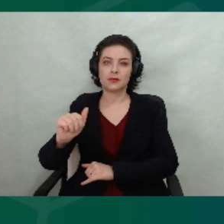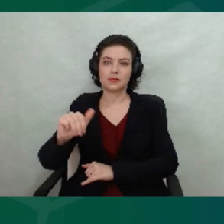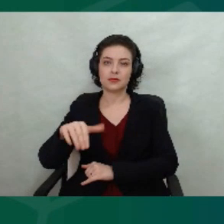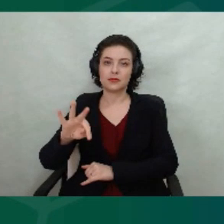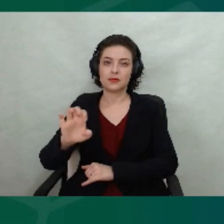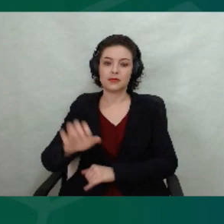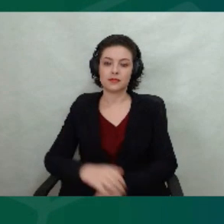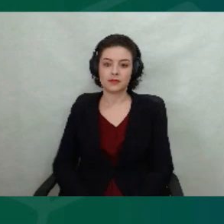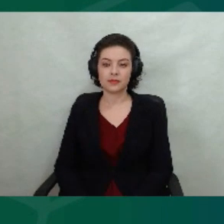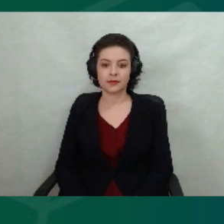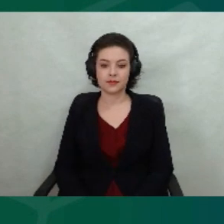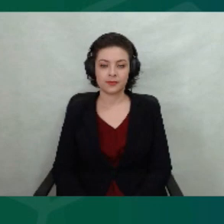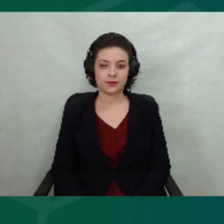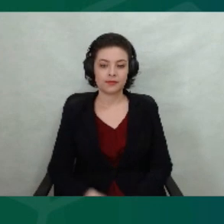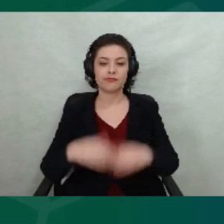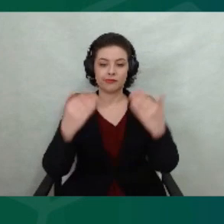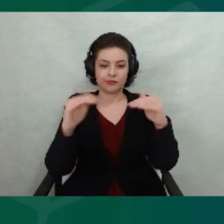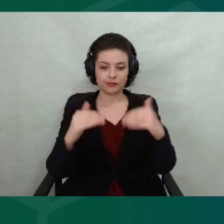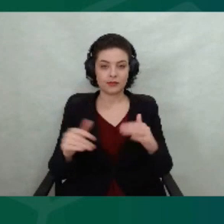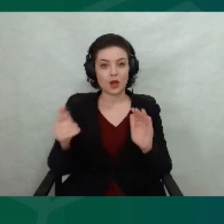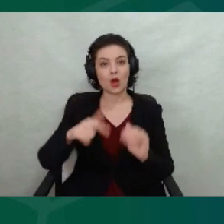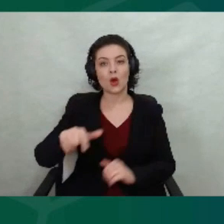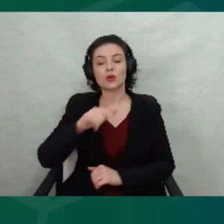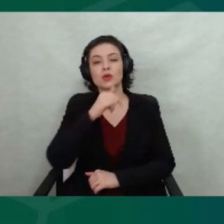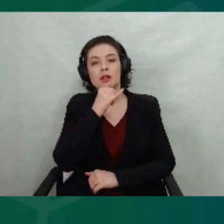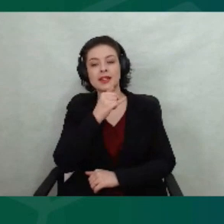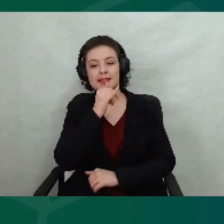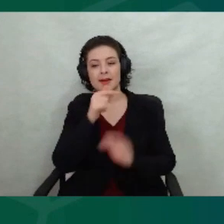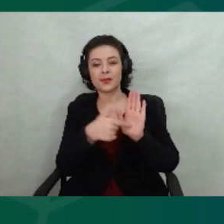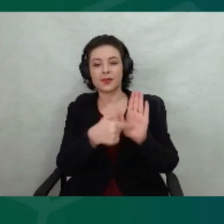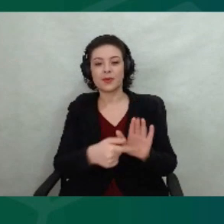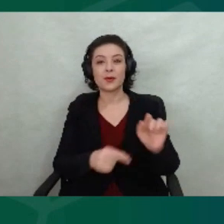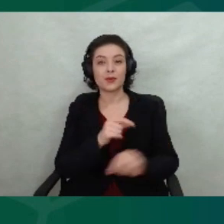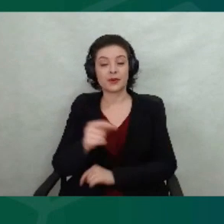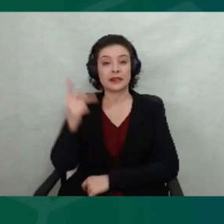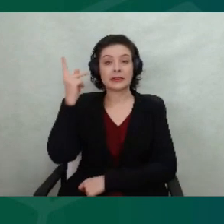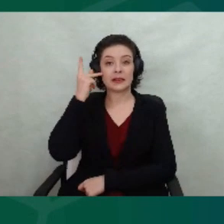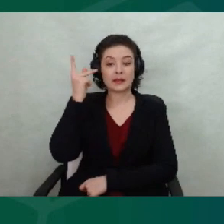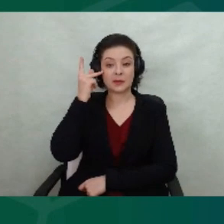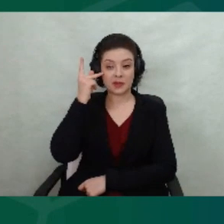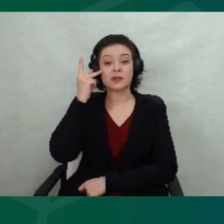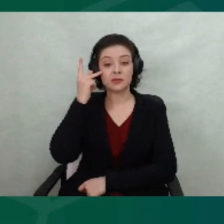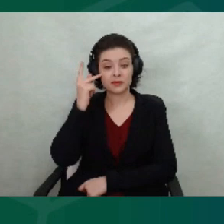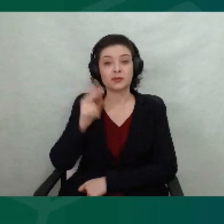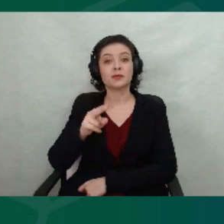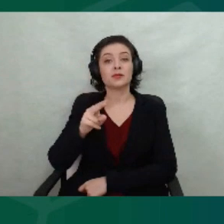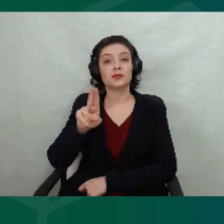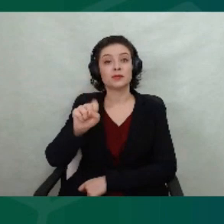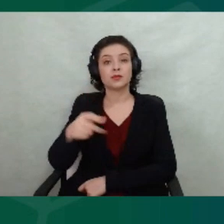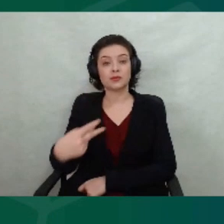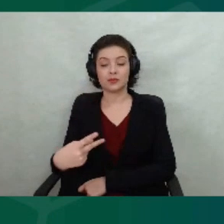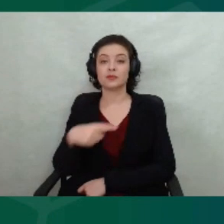E como outro exemplo, então, aqui para mostrar que também a Universidade de São Paulo tem, na